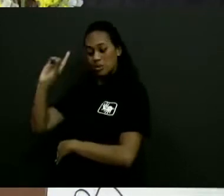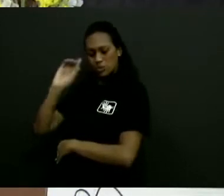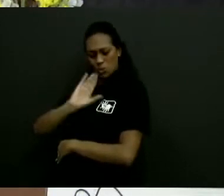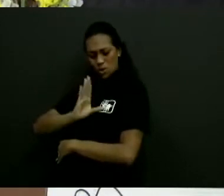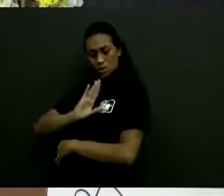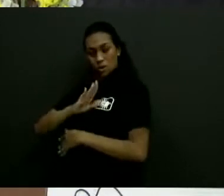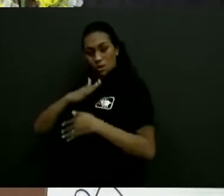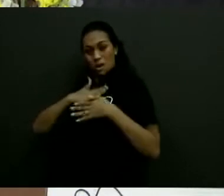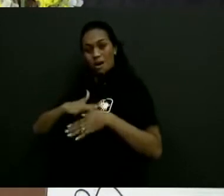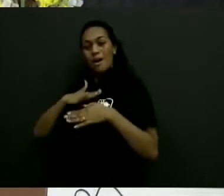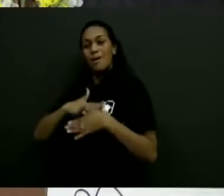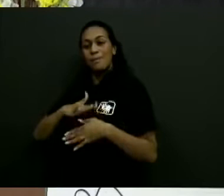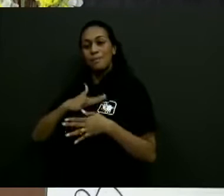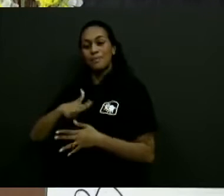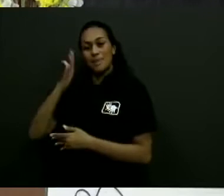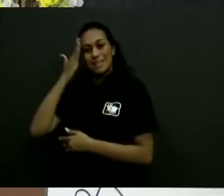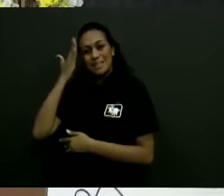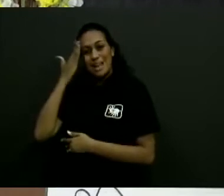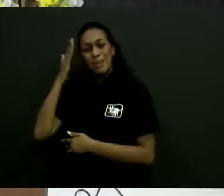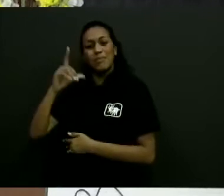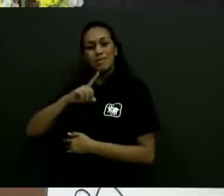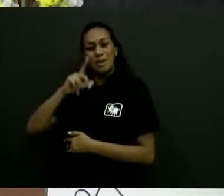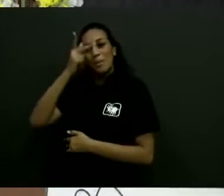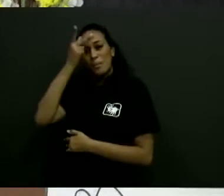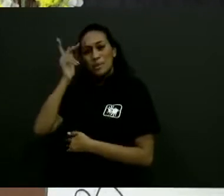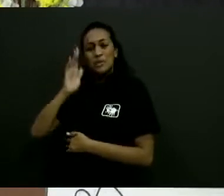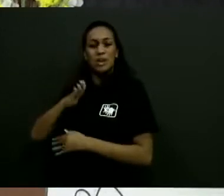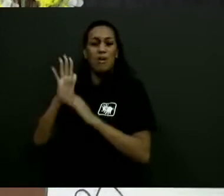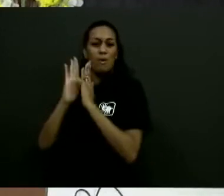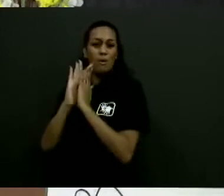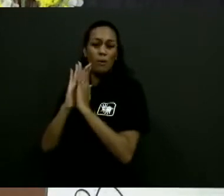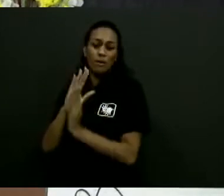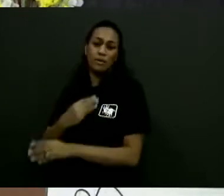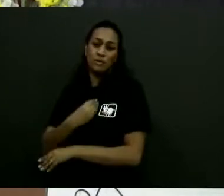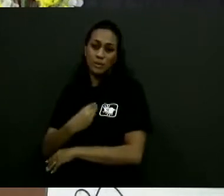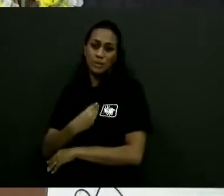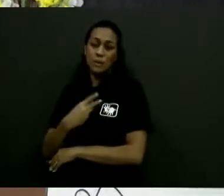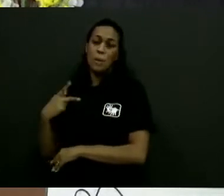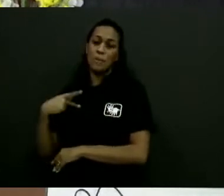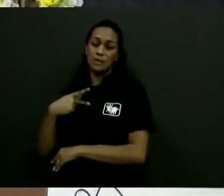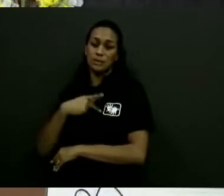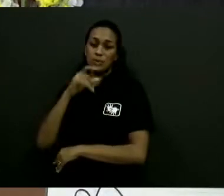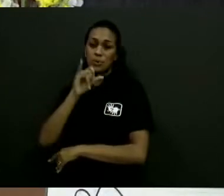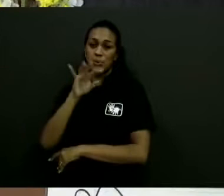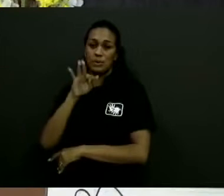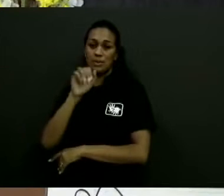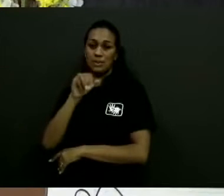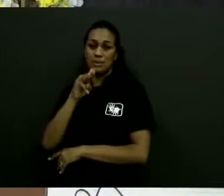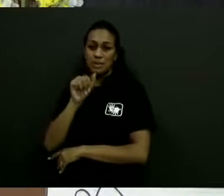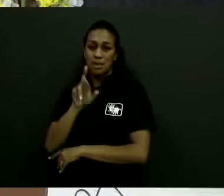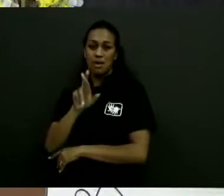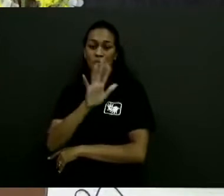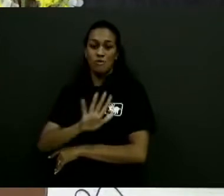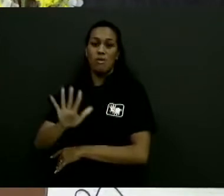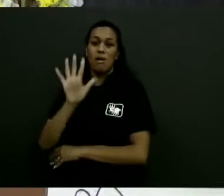de uma maneira tremenda. Eu sabendo que tinha muita gente orando por mim, a igreja. Então, pastor Itamar e demais colegas, todos